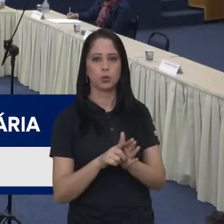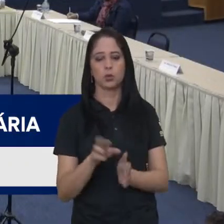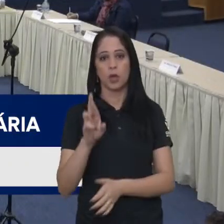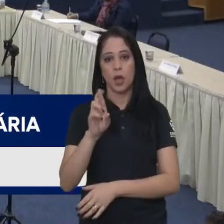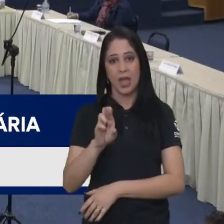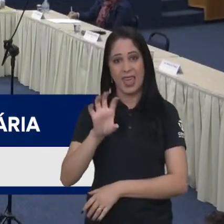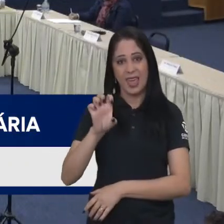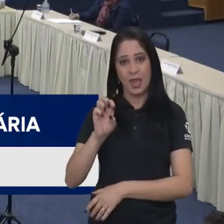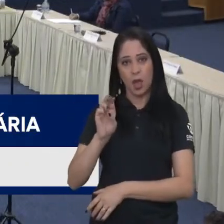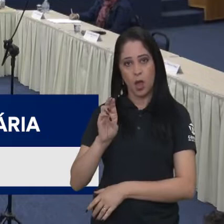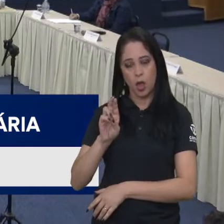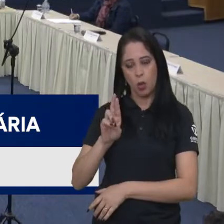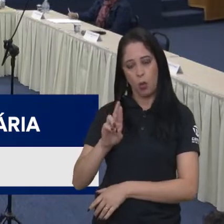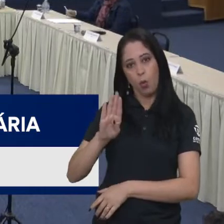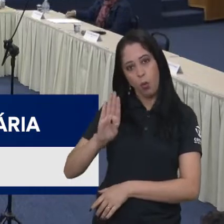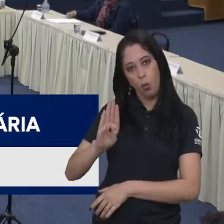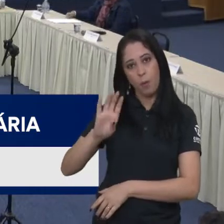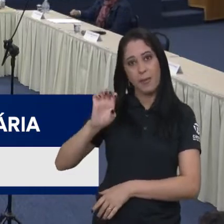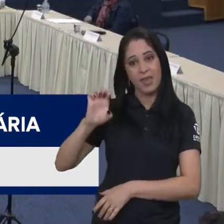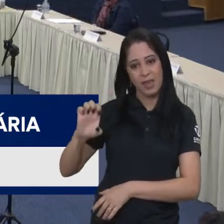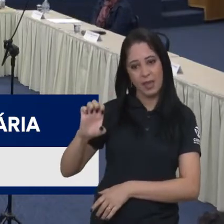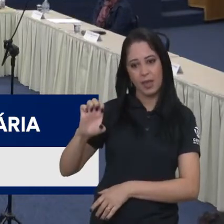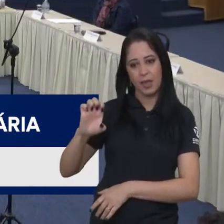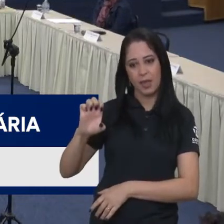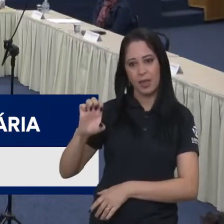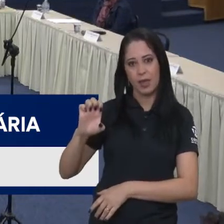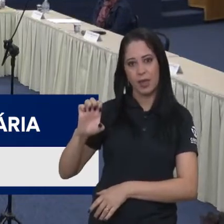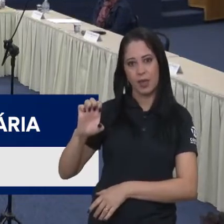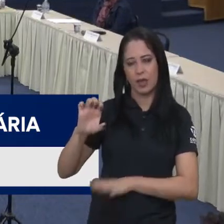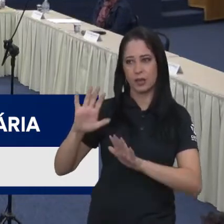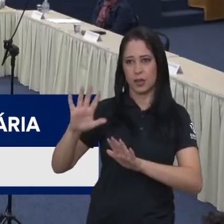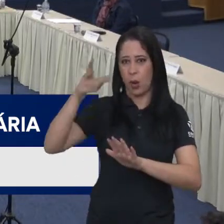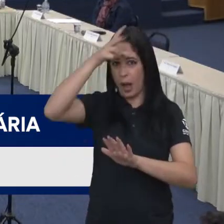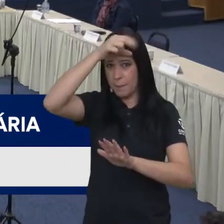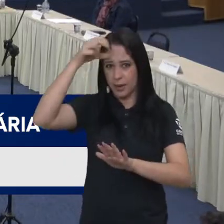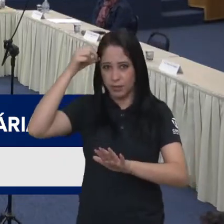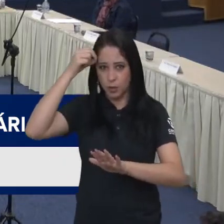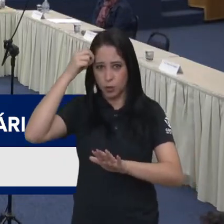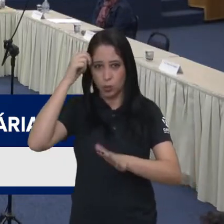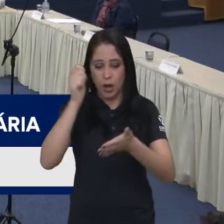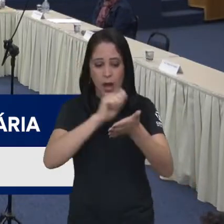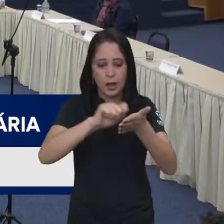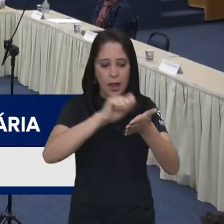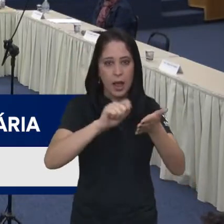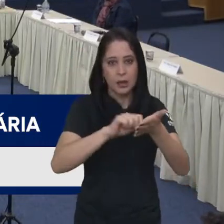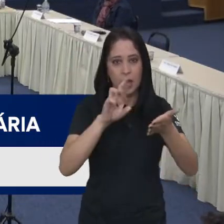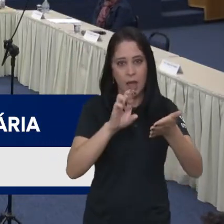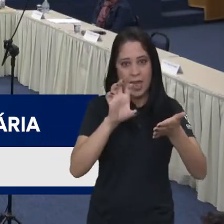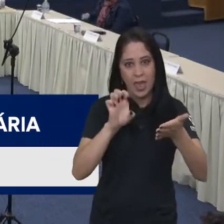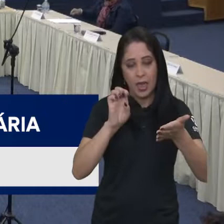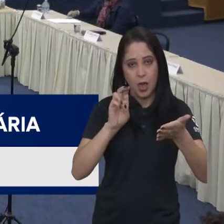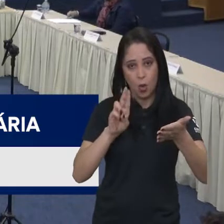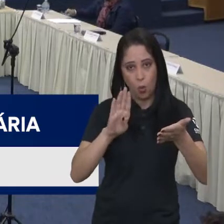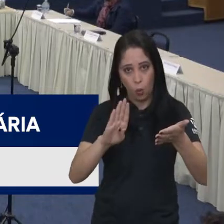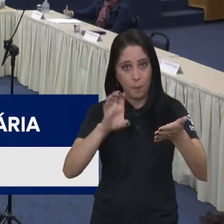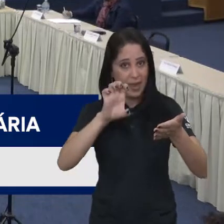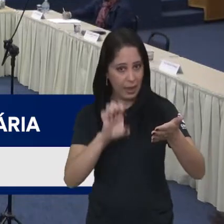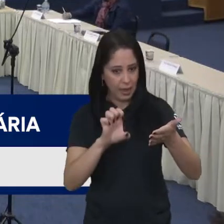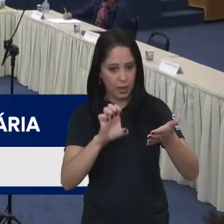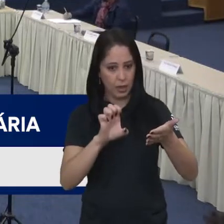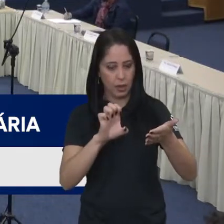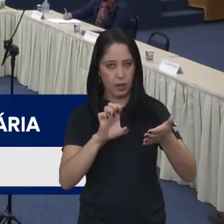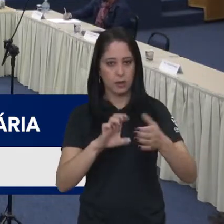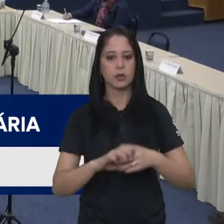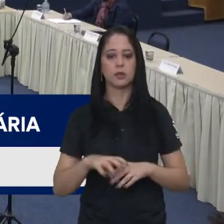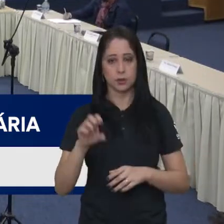e a Prefeitura está direcionando todos para a Reúdo-Biê, é isso? Exceto as E's, sim. Todos os